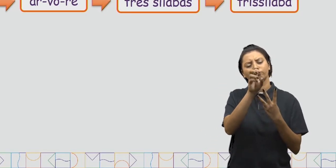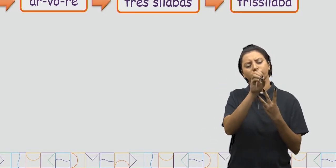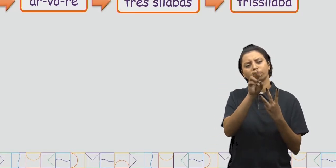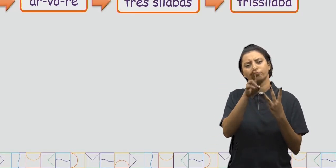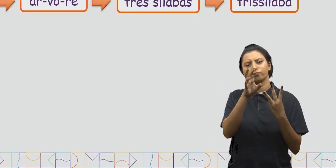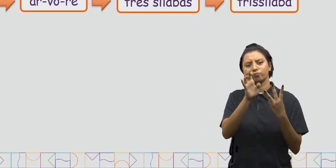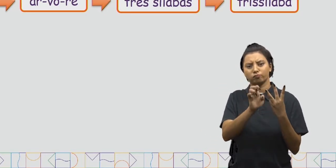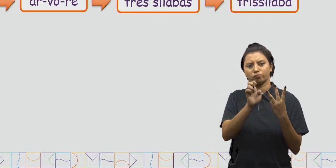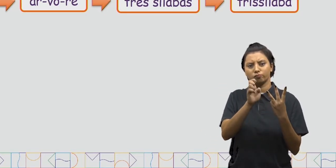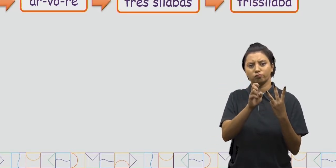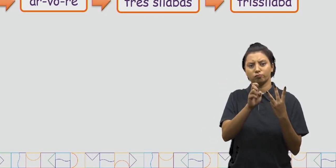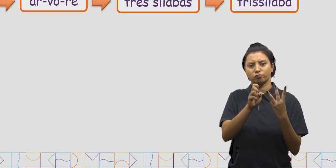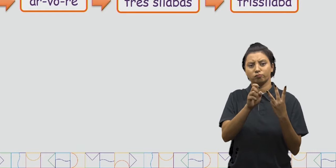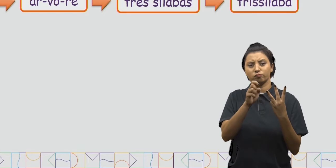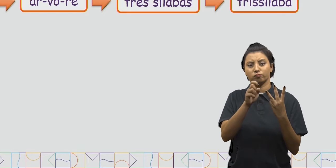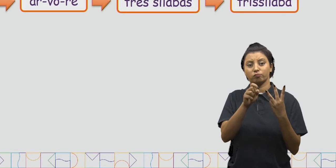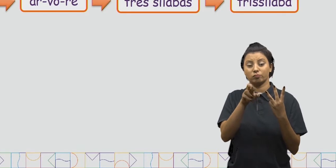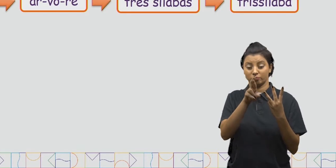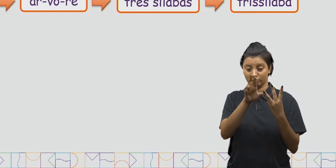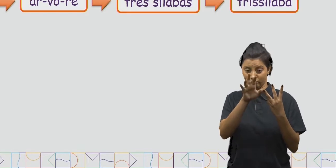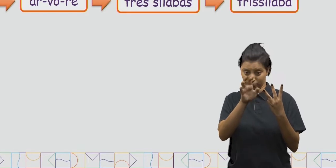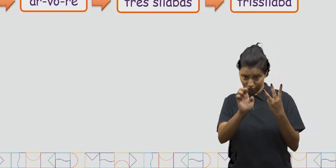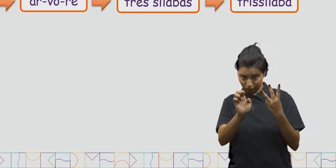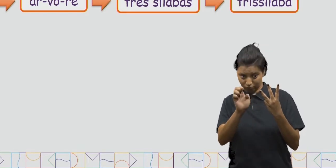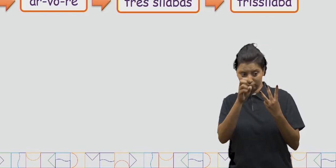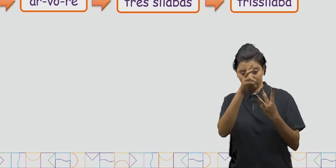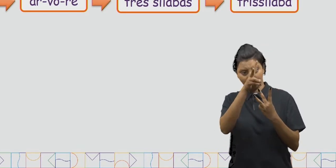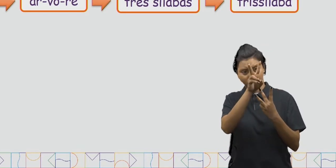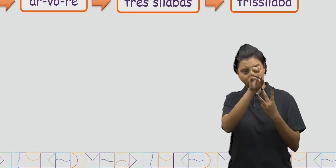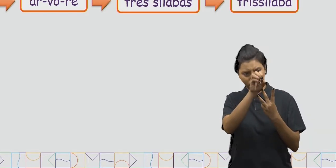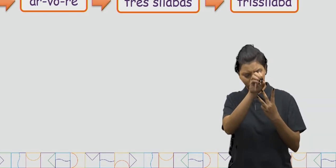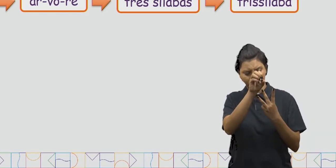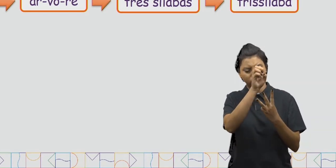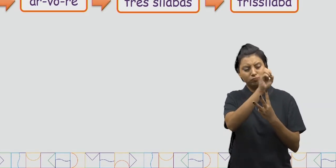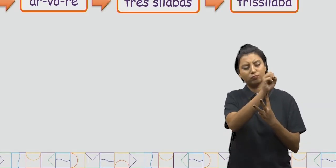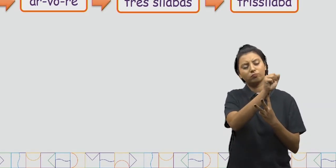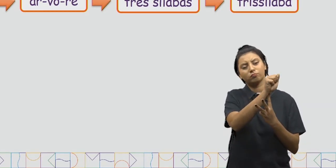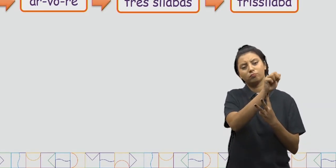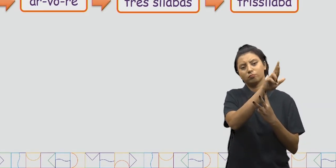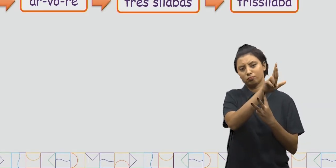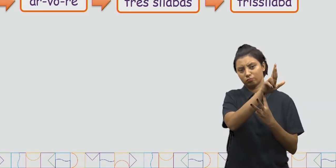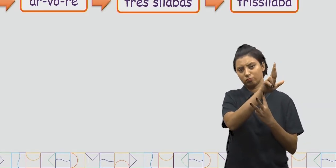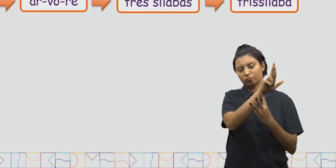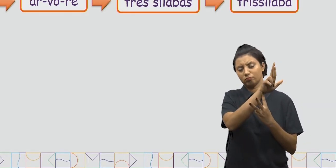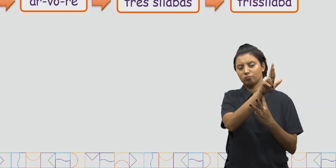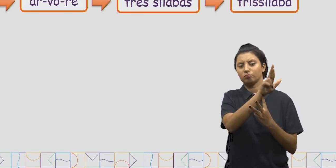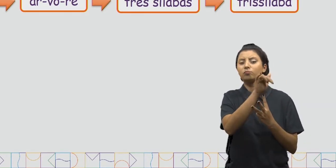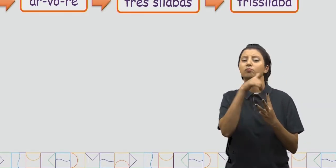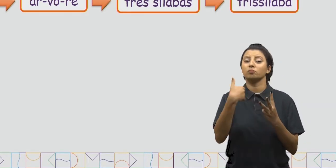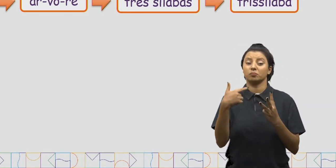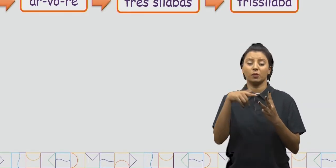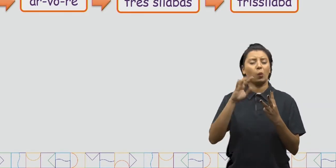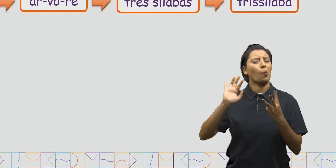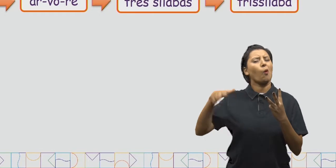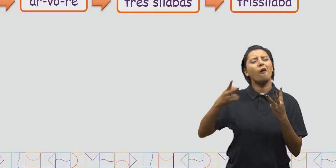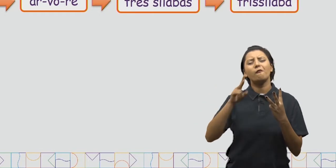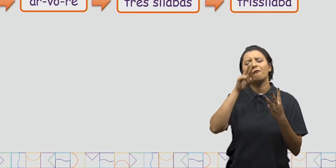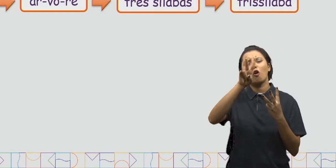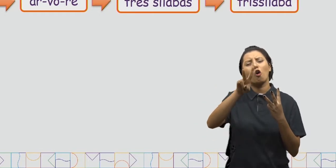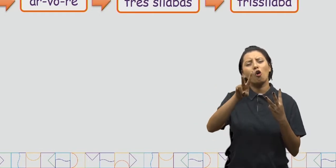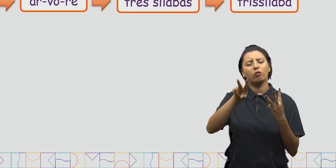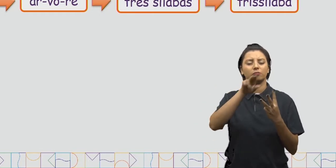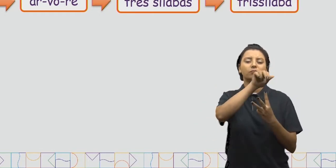que temos a sílaba aré, penúltima sílaba avó e a antepenúltima sílaba a. A sílaba tônica